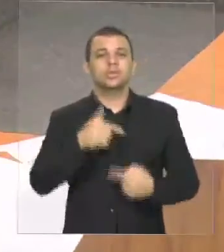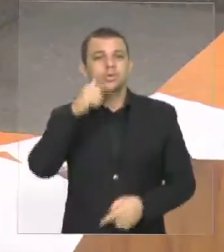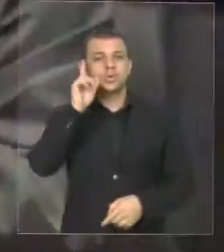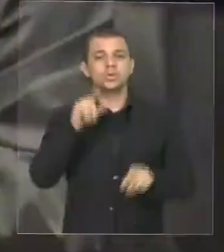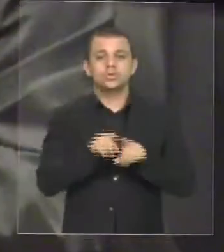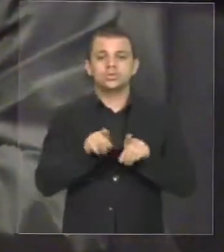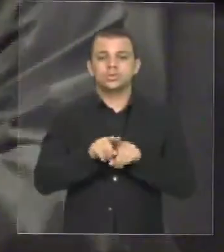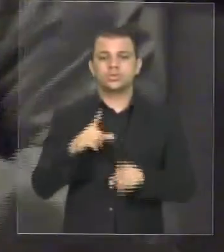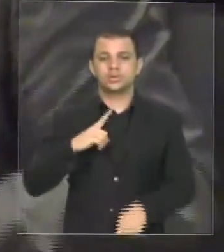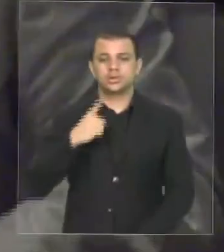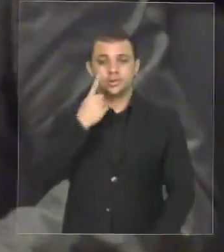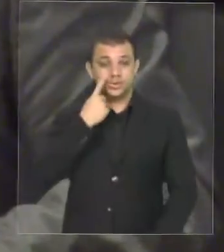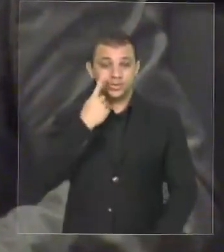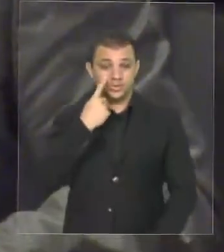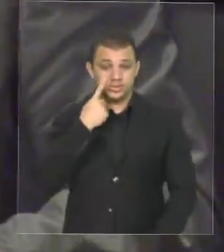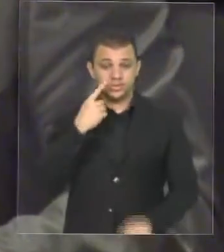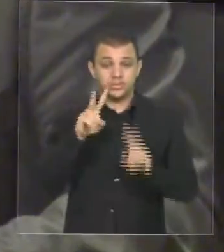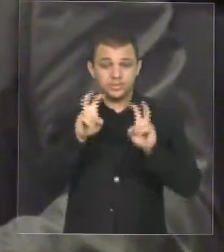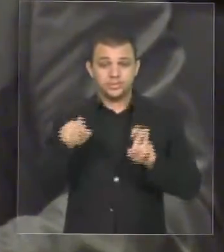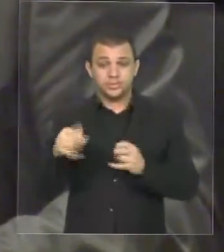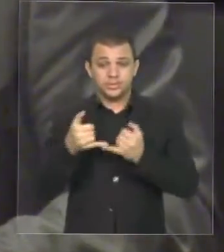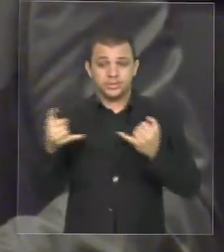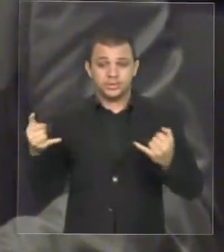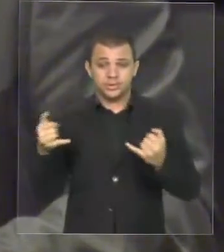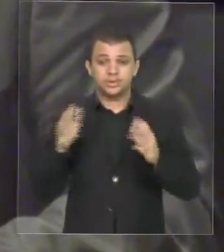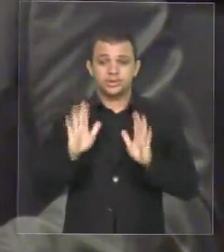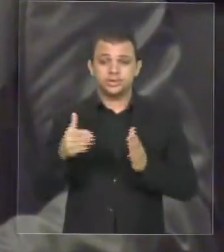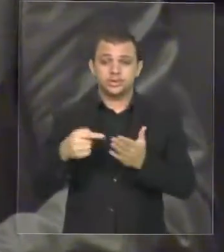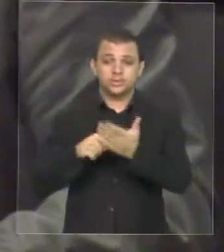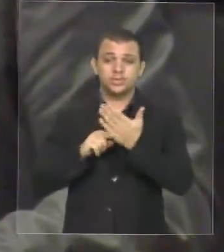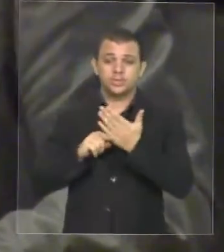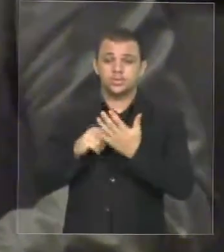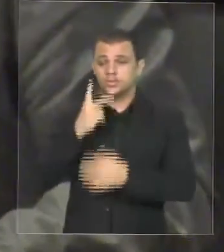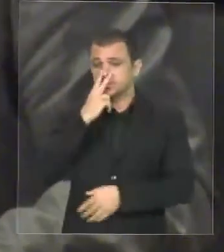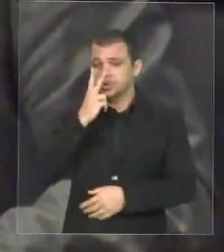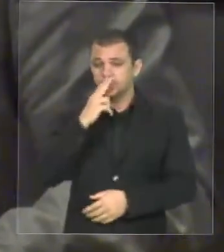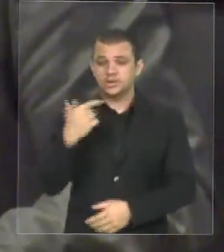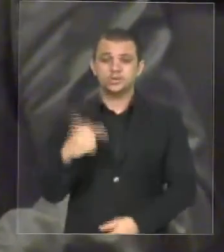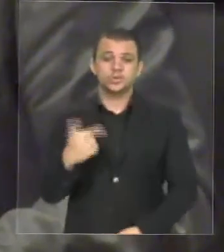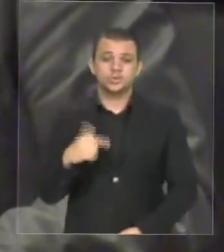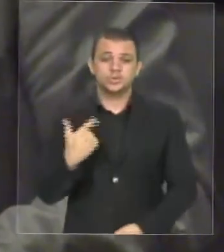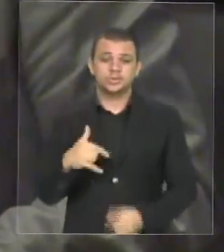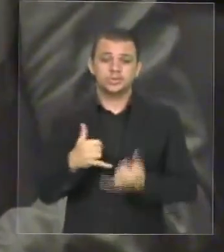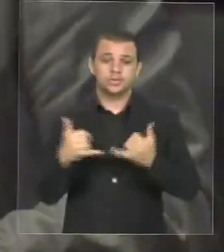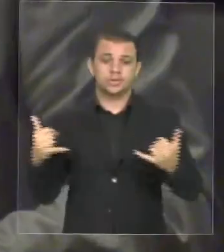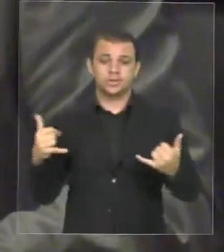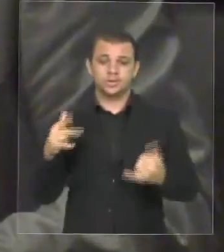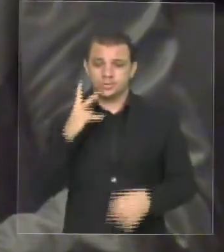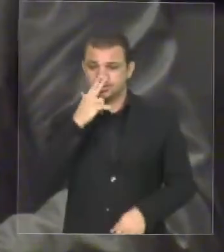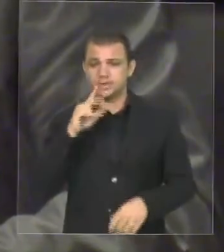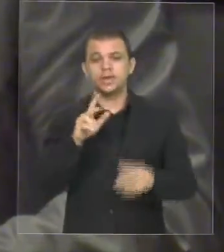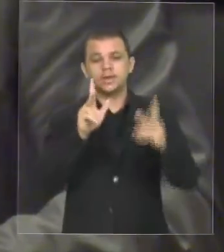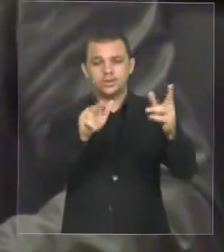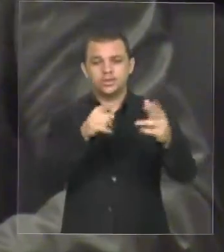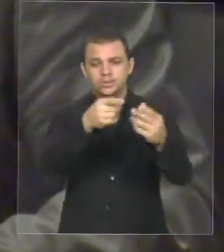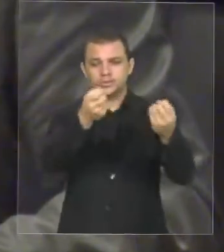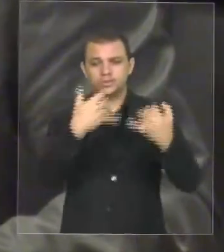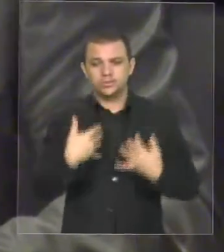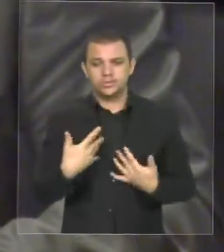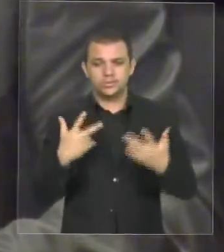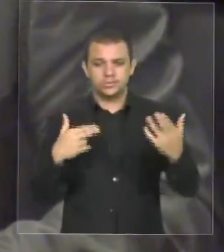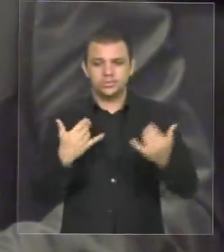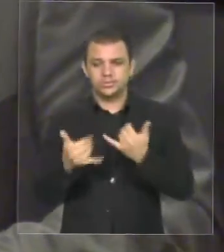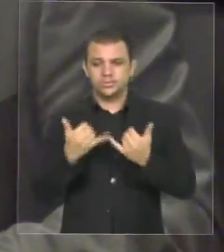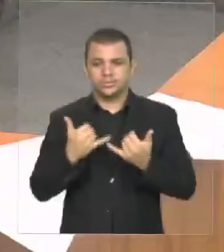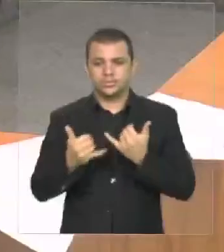dúvida nessa linha, que foi me apresentado como se também tivesse um caso similar ao que Vossa Excelência apresenta. O